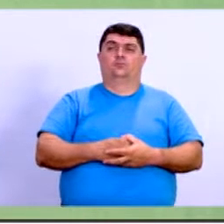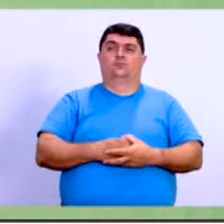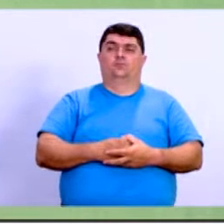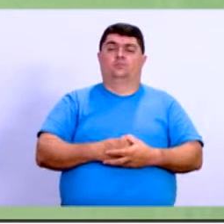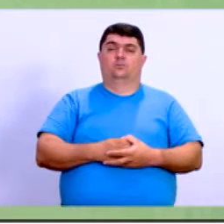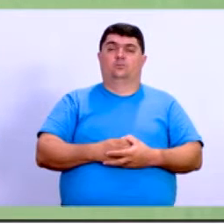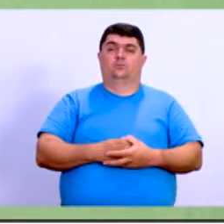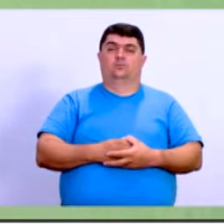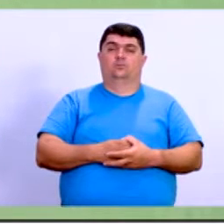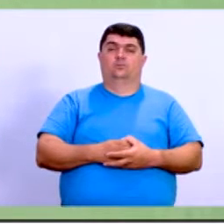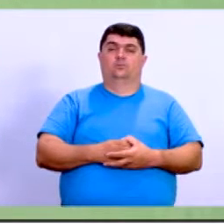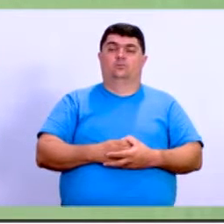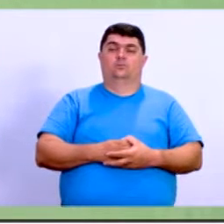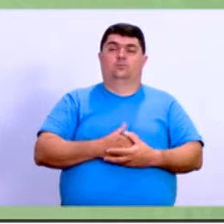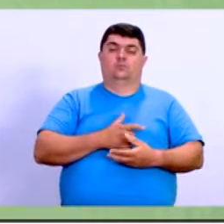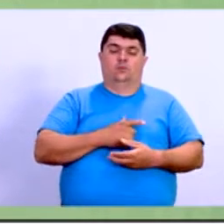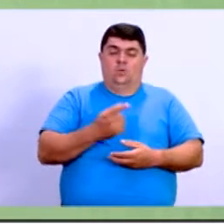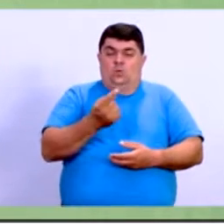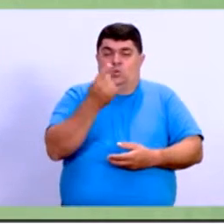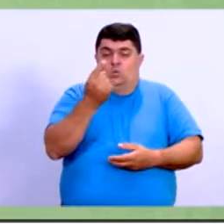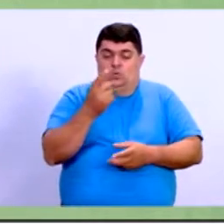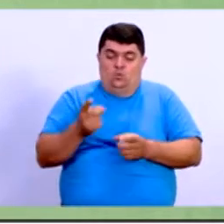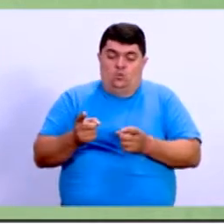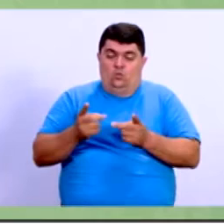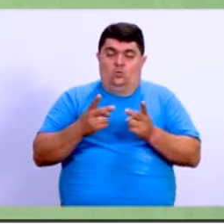Eu tenho aqui uma venda